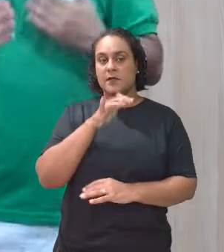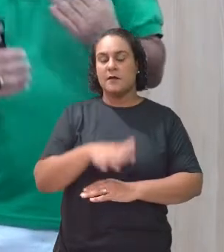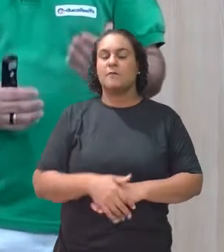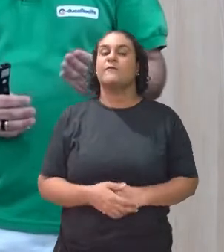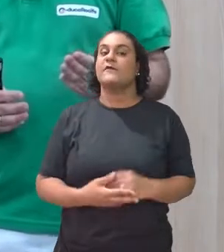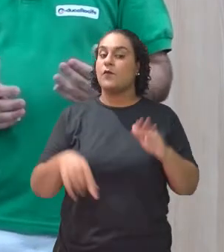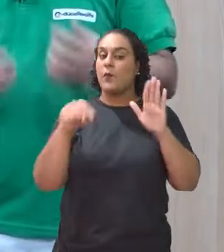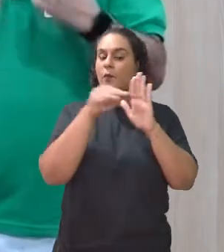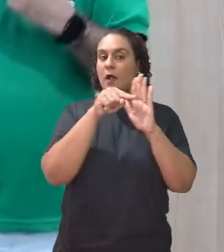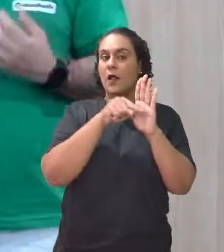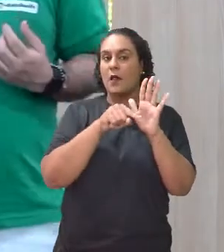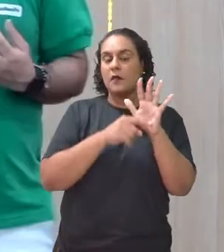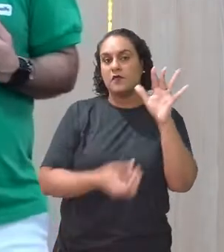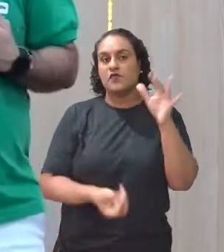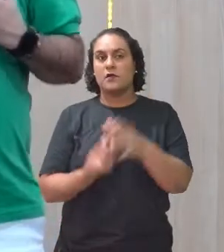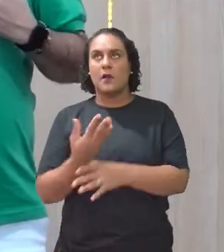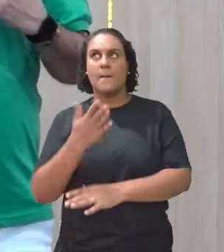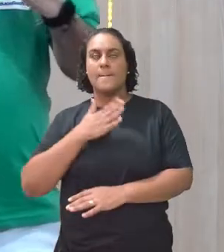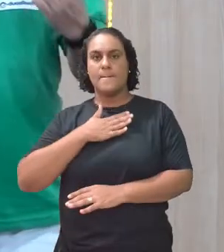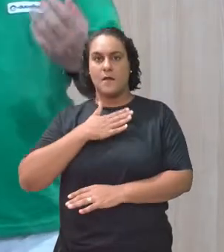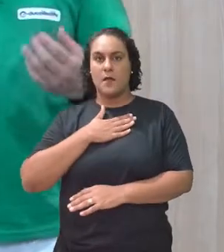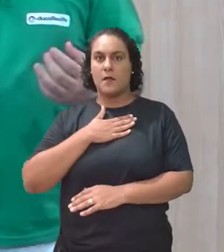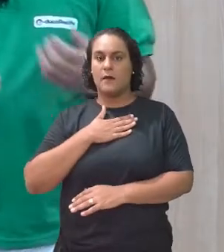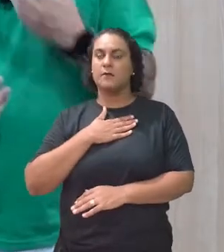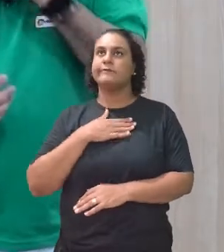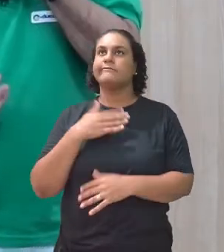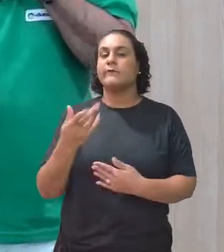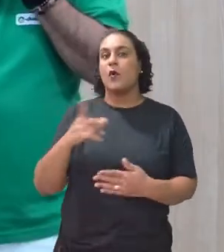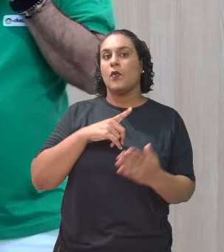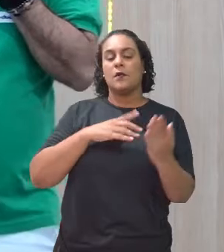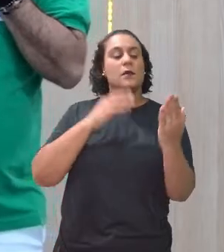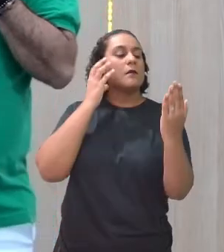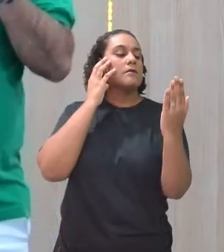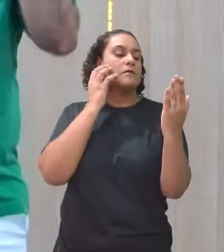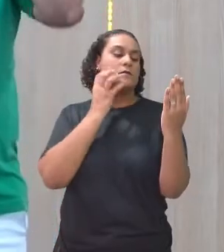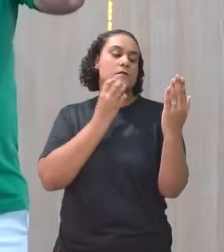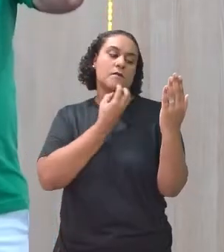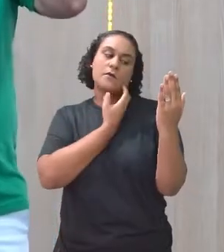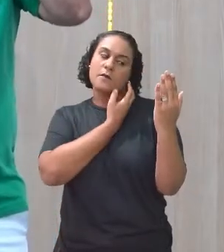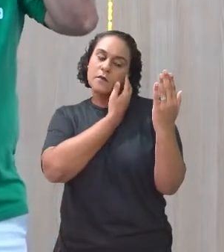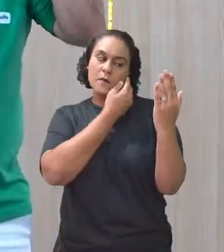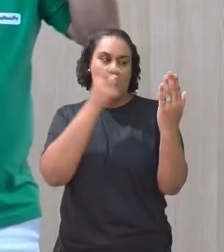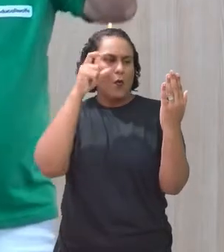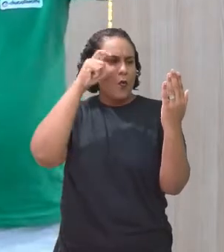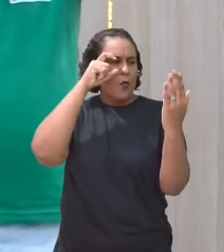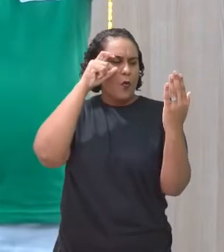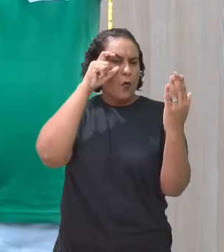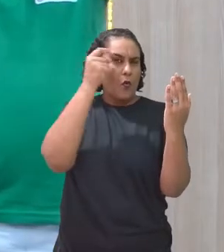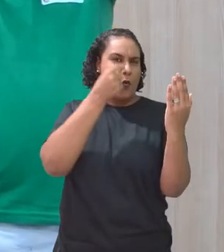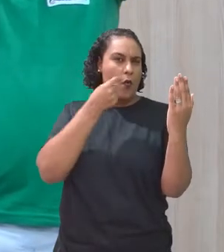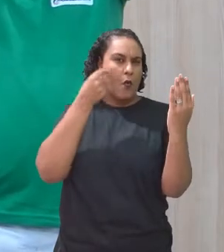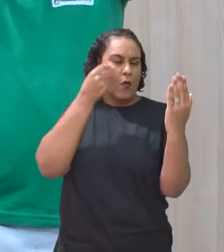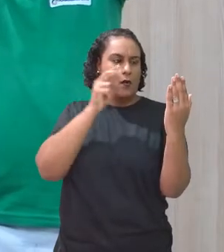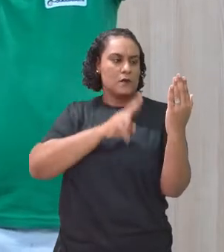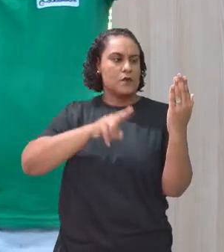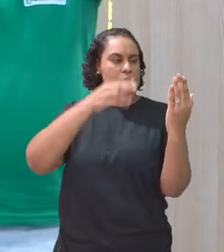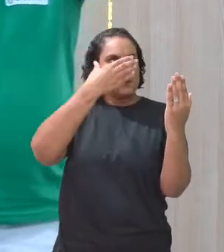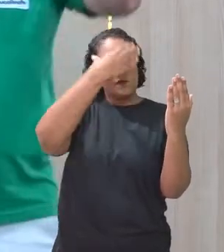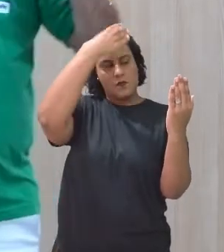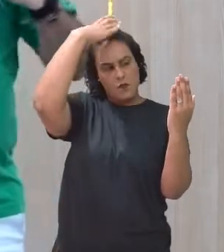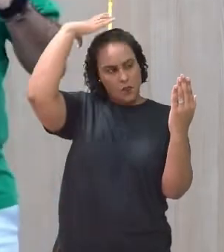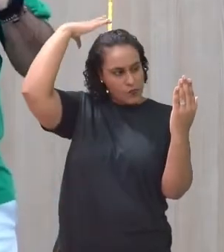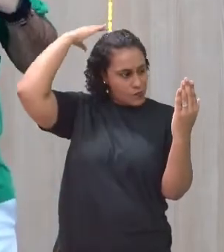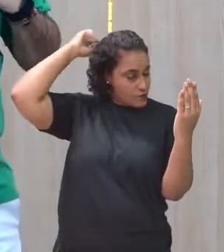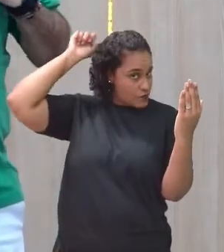uma lista aqui, eu ia dizer, eu tenho barba, um óculos redondo, estou usando aqui uma